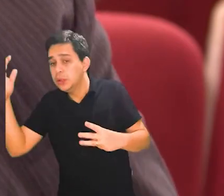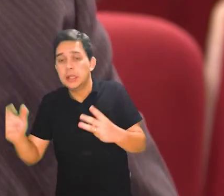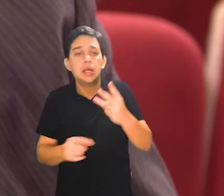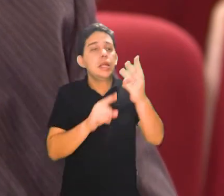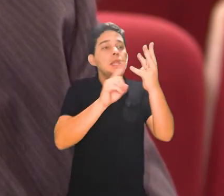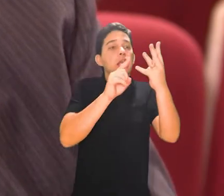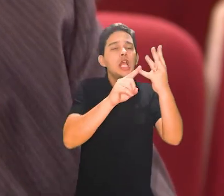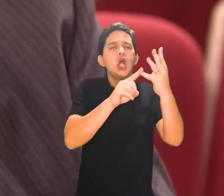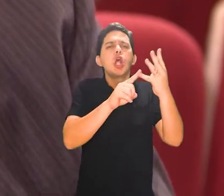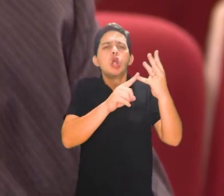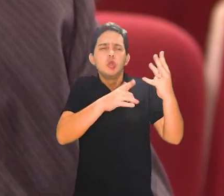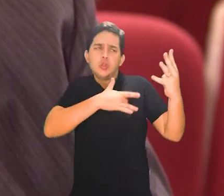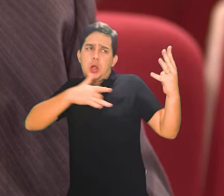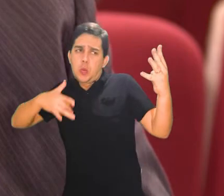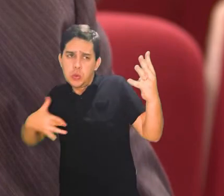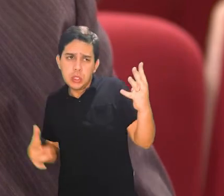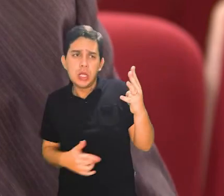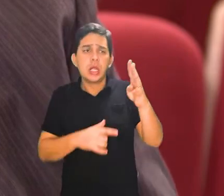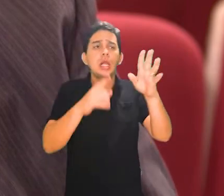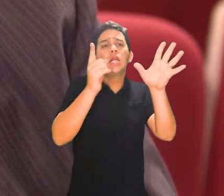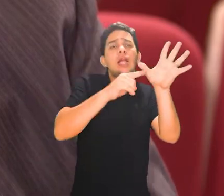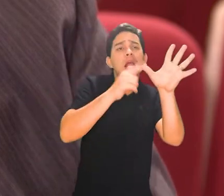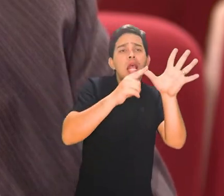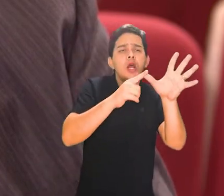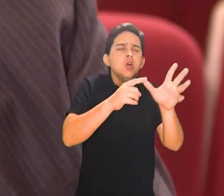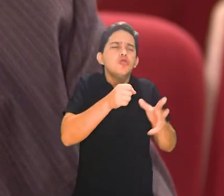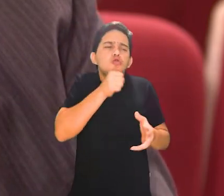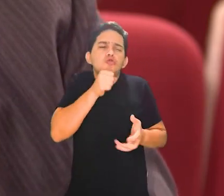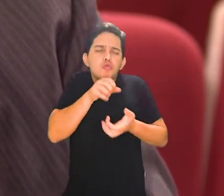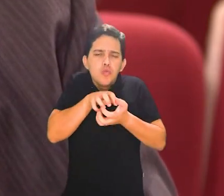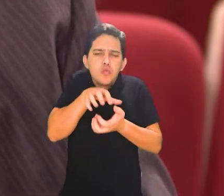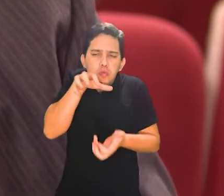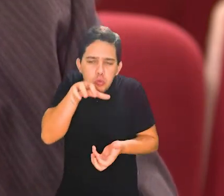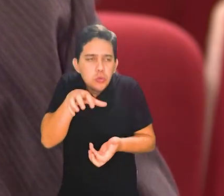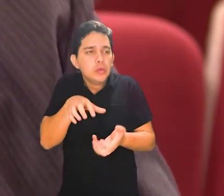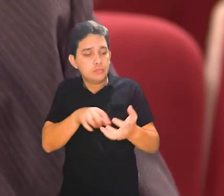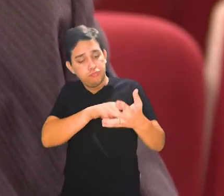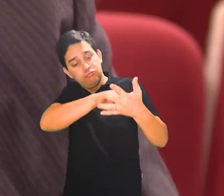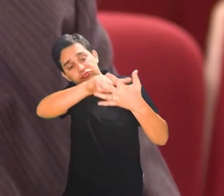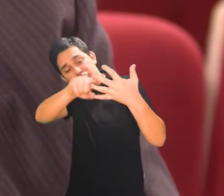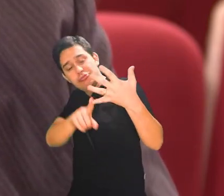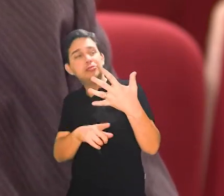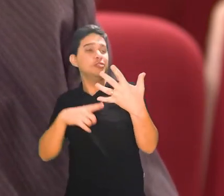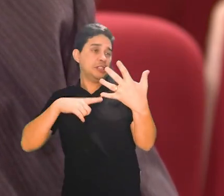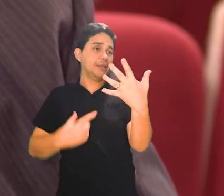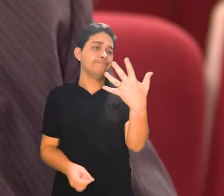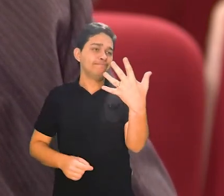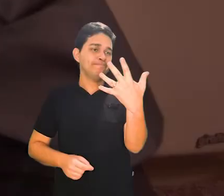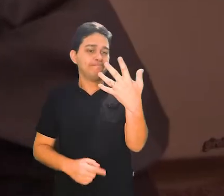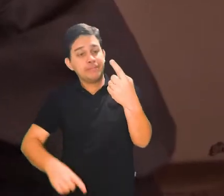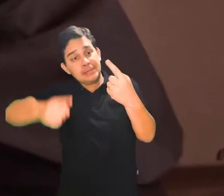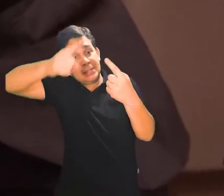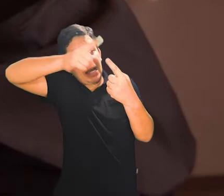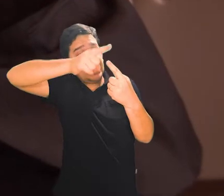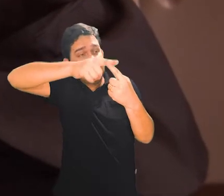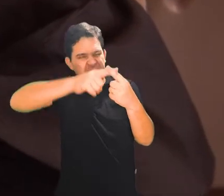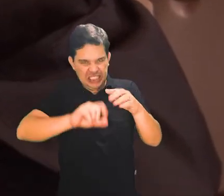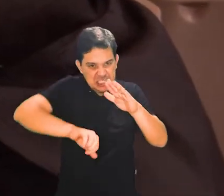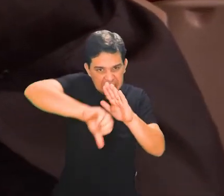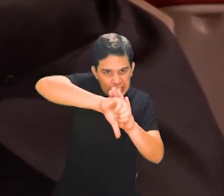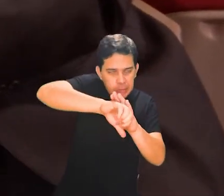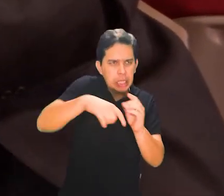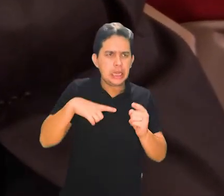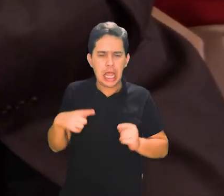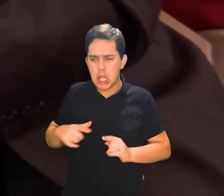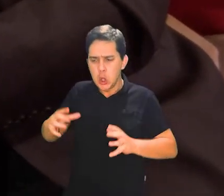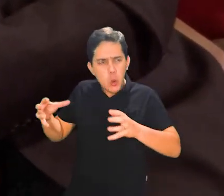Então, em questões criminais, há denúncias de milícia, né? Na questão de cidadania, nós